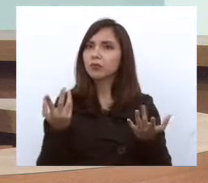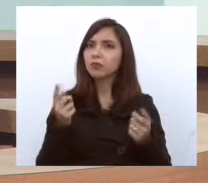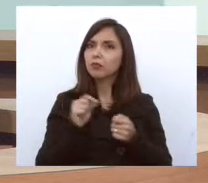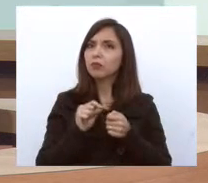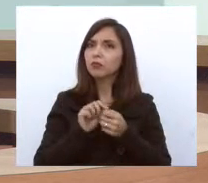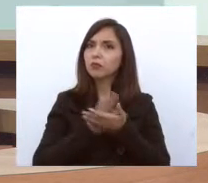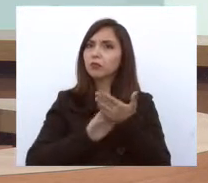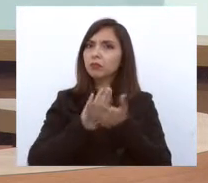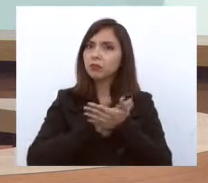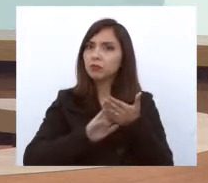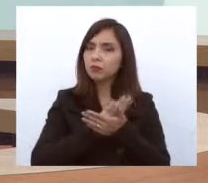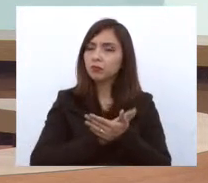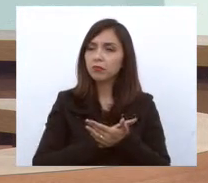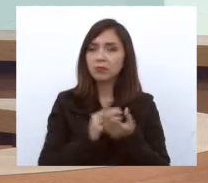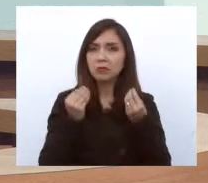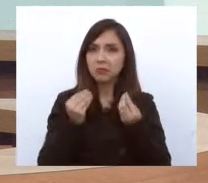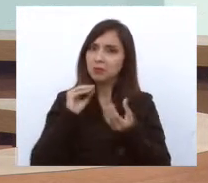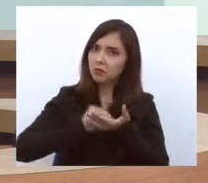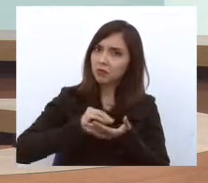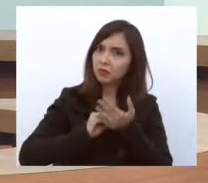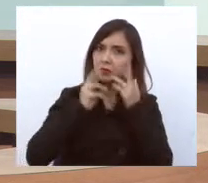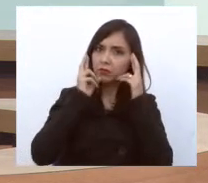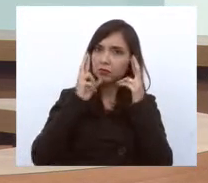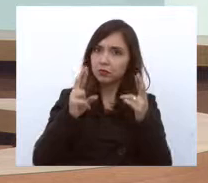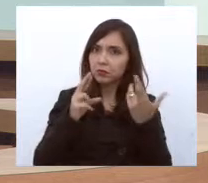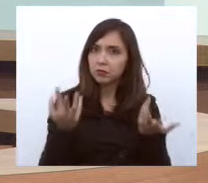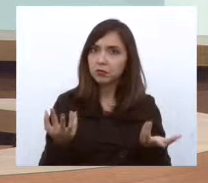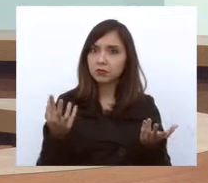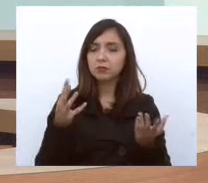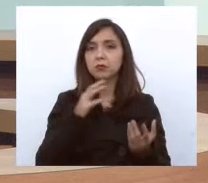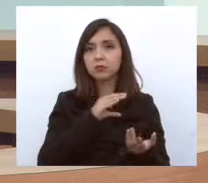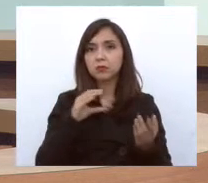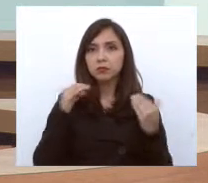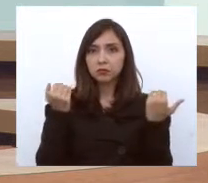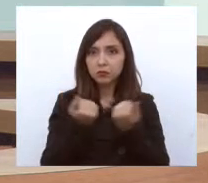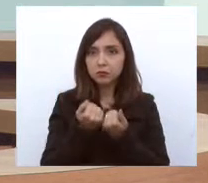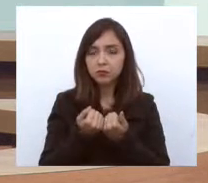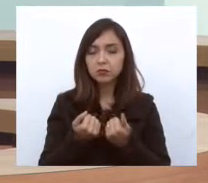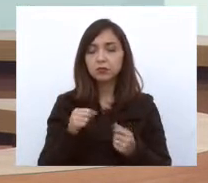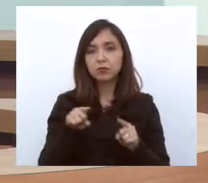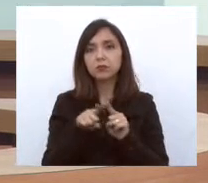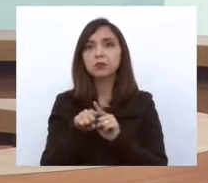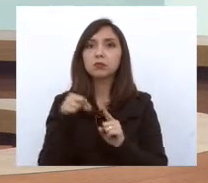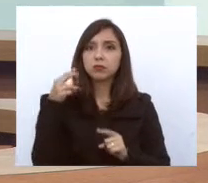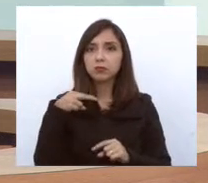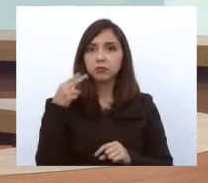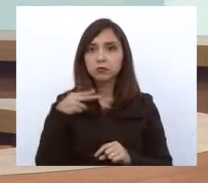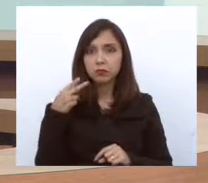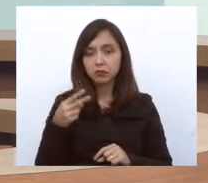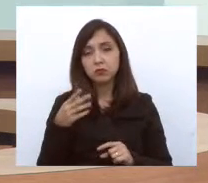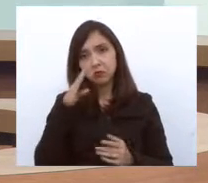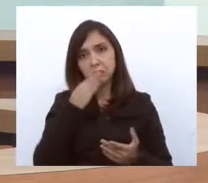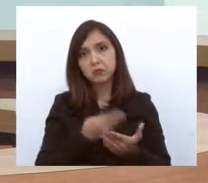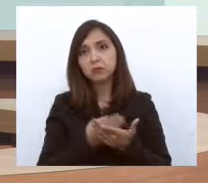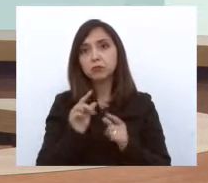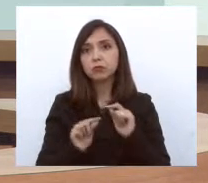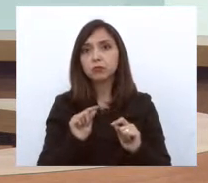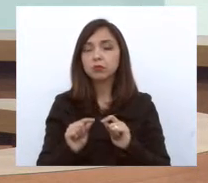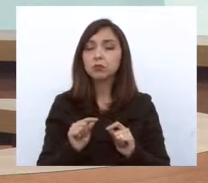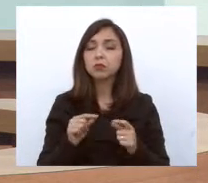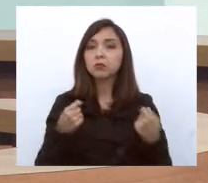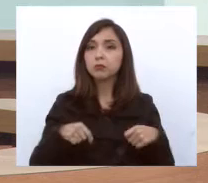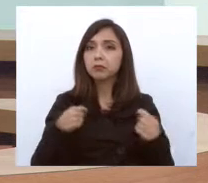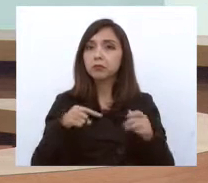feito. Então, isso é um desrespeito com a Câmara Municipal, um desrespeito com os vereadores. Eu acredito até, senhor presidente, que nós teríamos